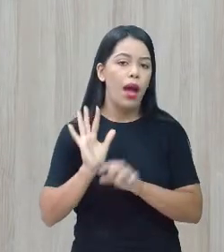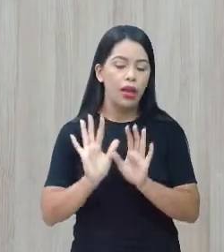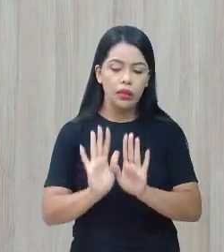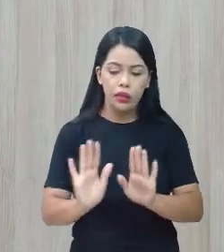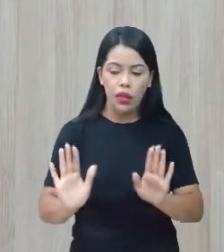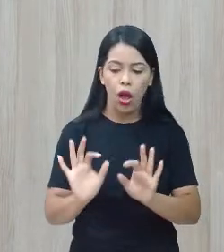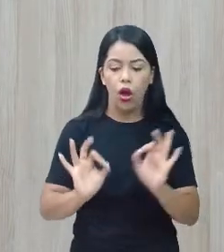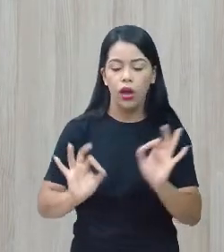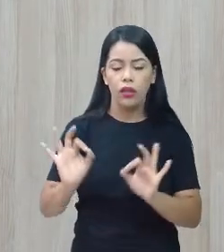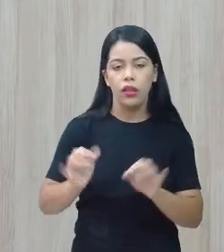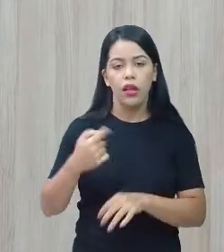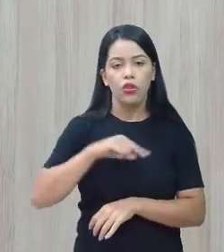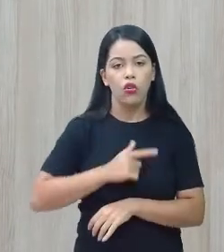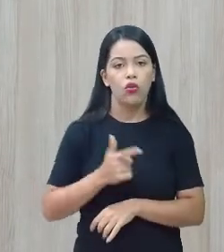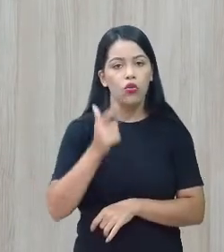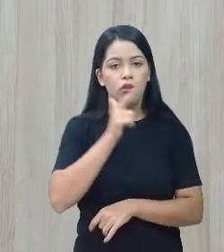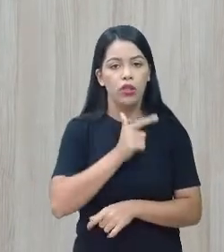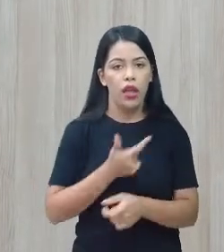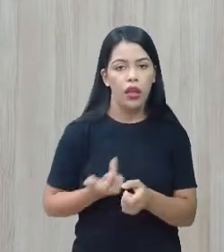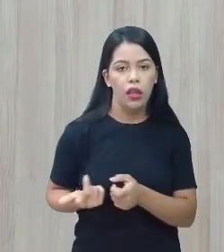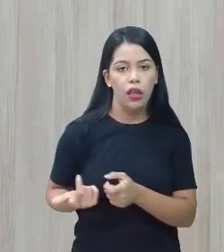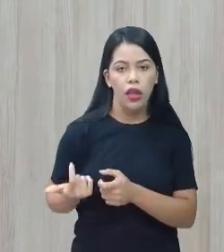se comunicar com mais grupos.